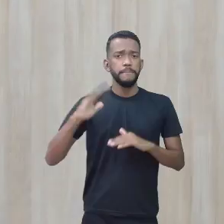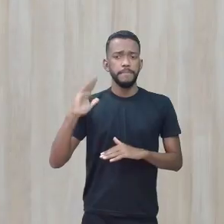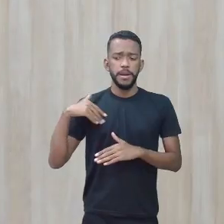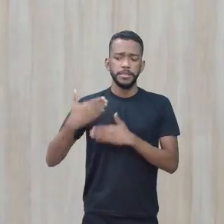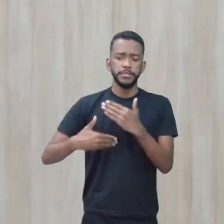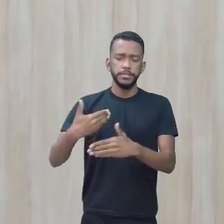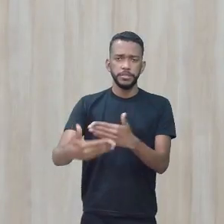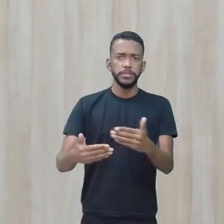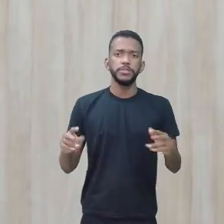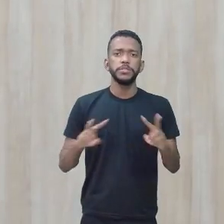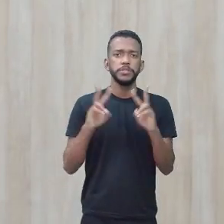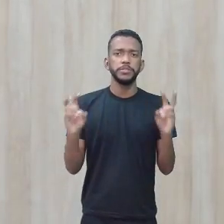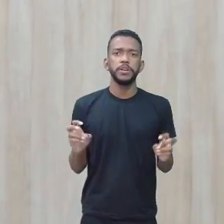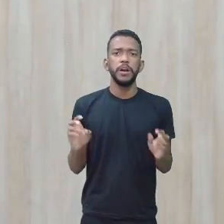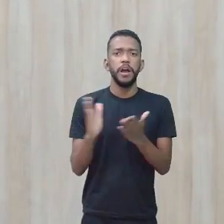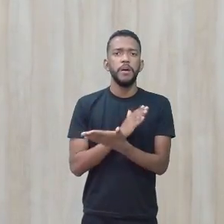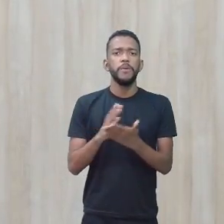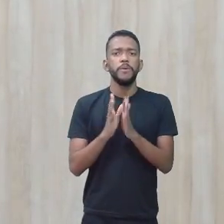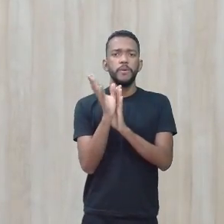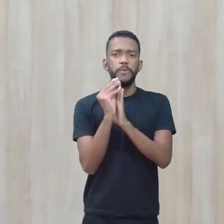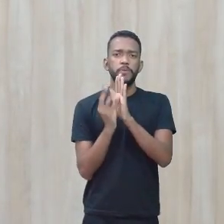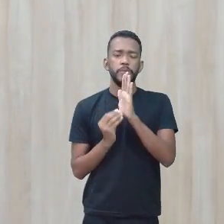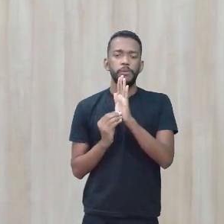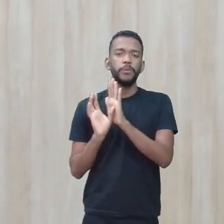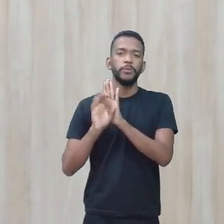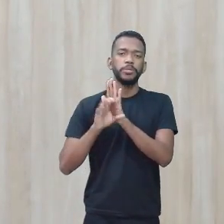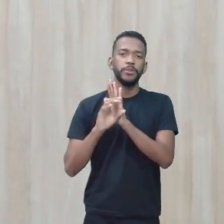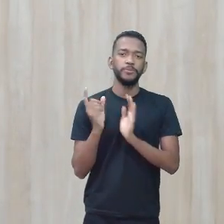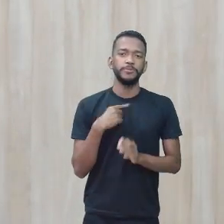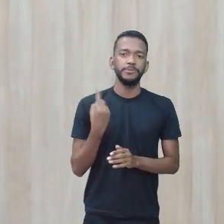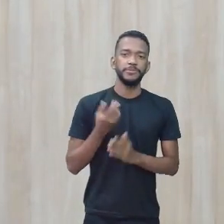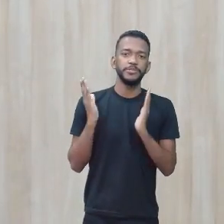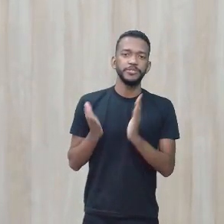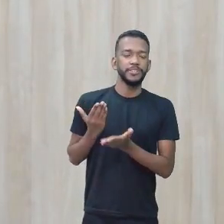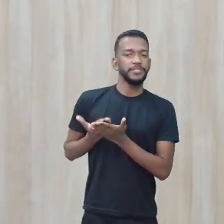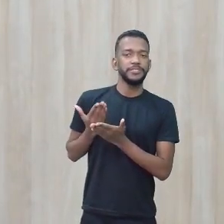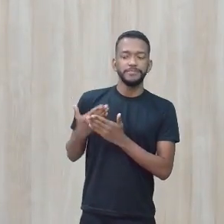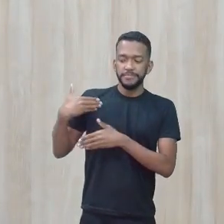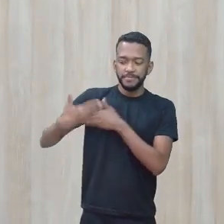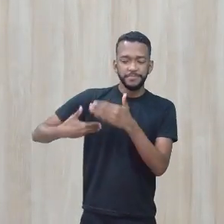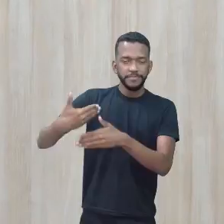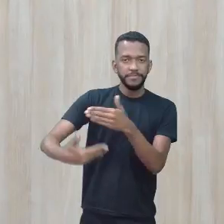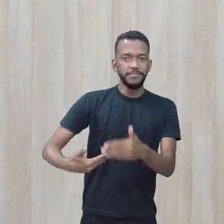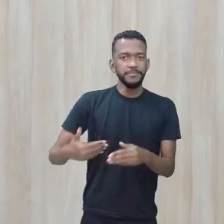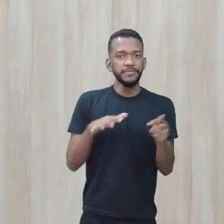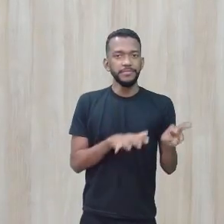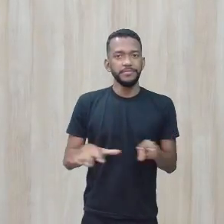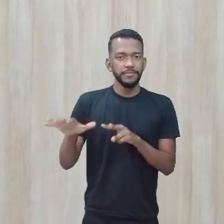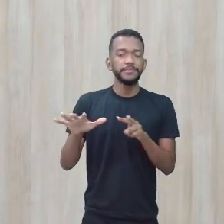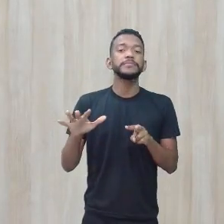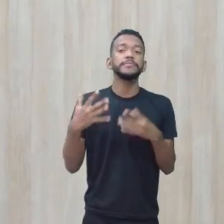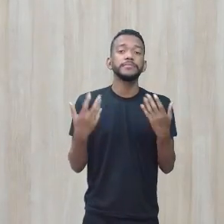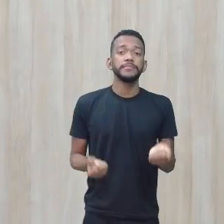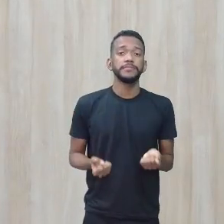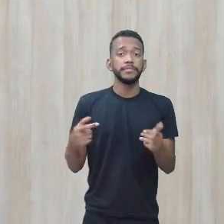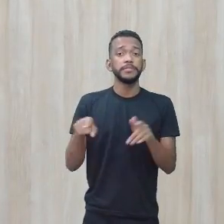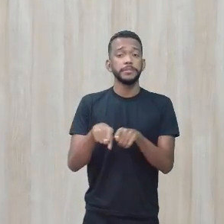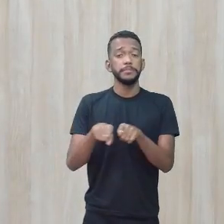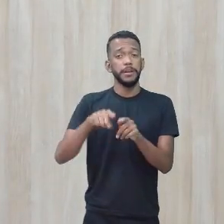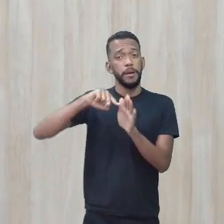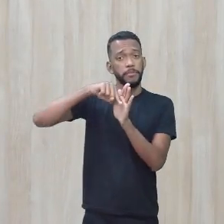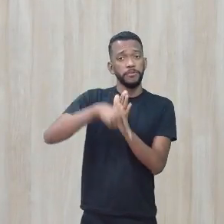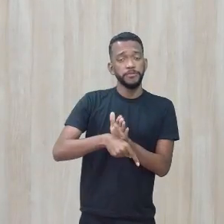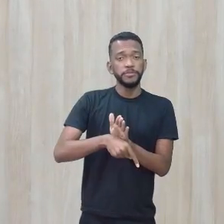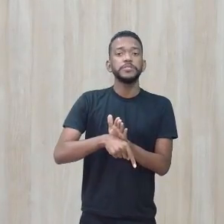rever alguns conteúdos que a gente estudou nessas últimas semanas e aprofundar um pouquinho. E se você tiver